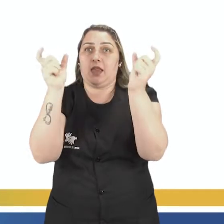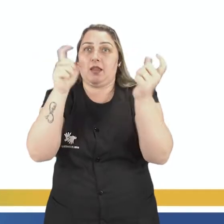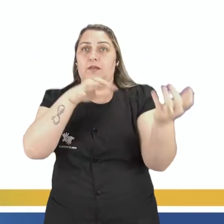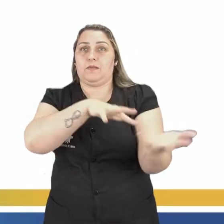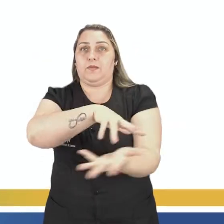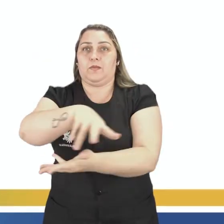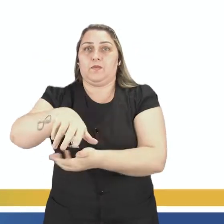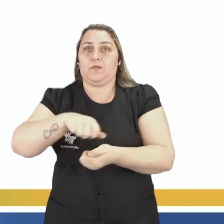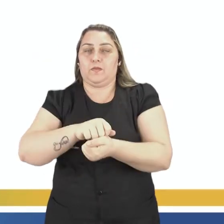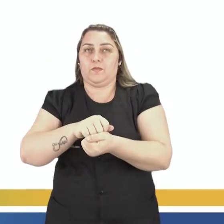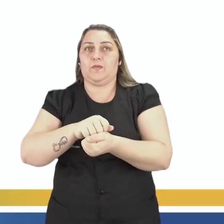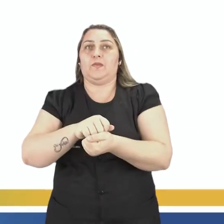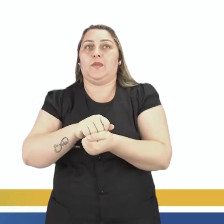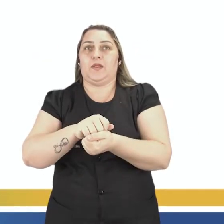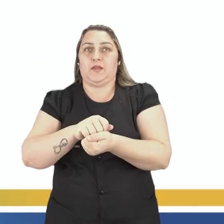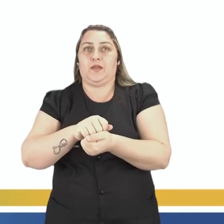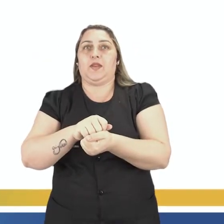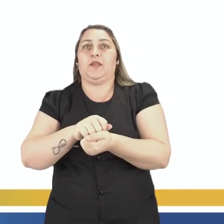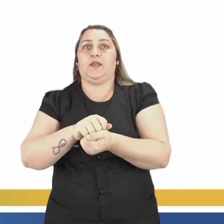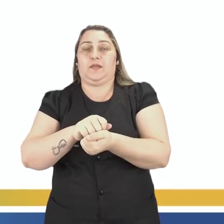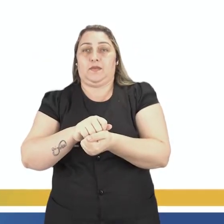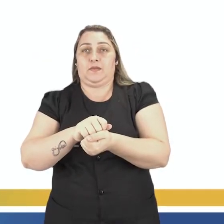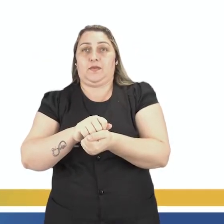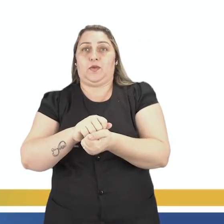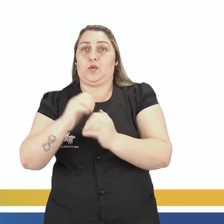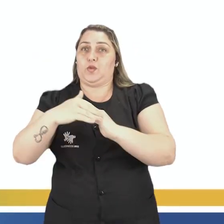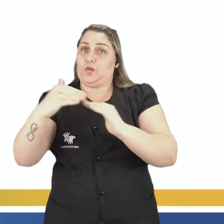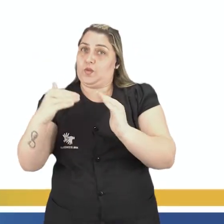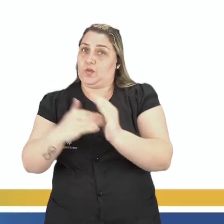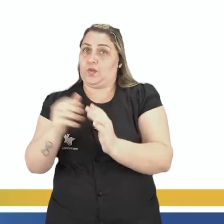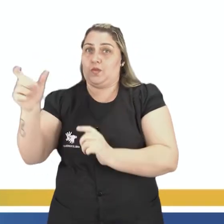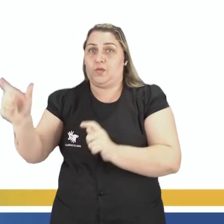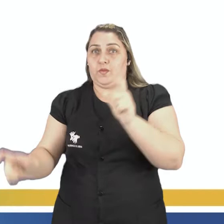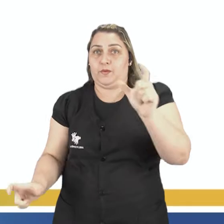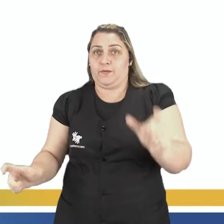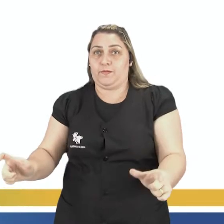mundo, para tudo e todos que estão à nossa volta.